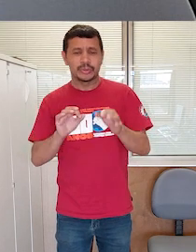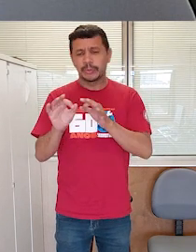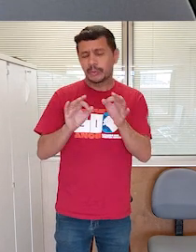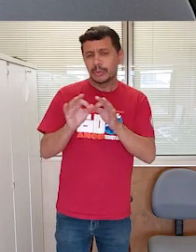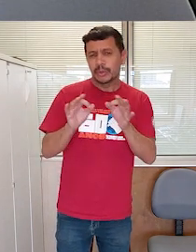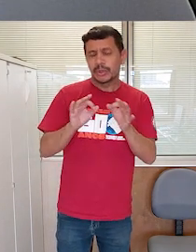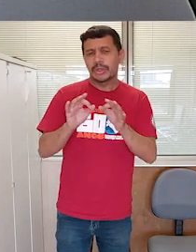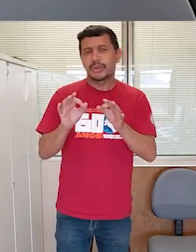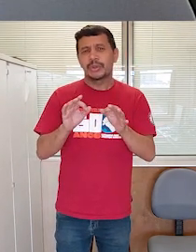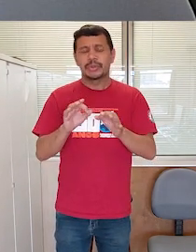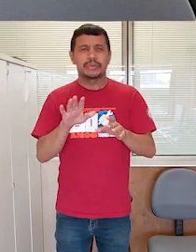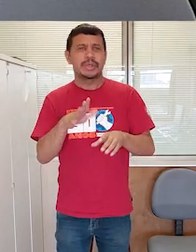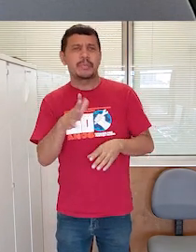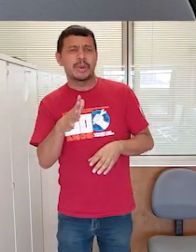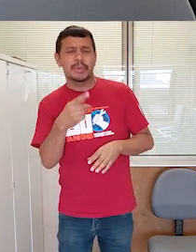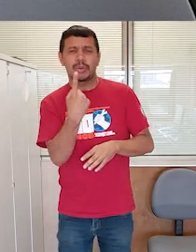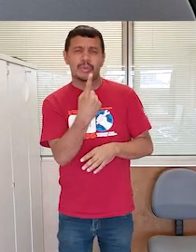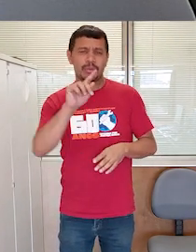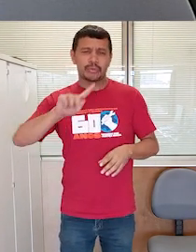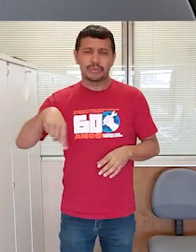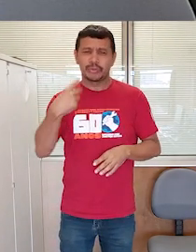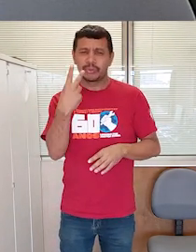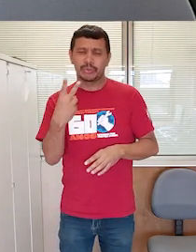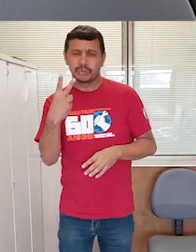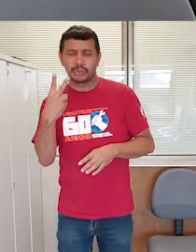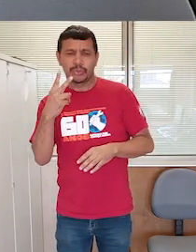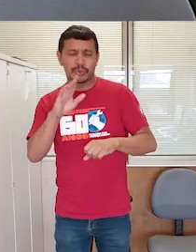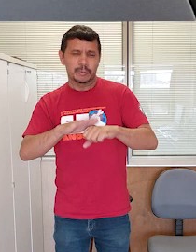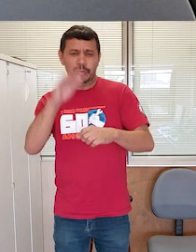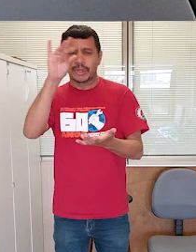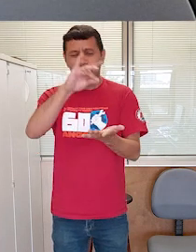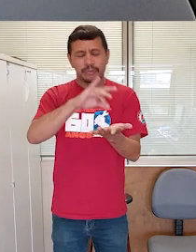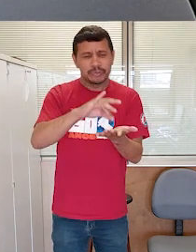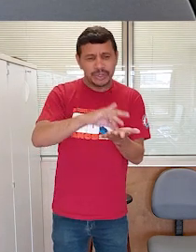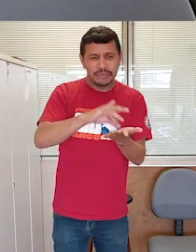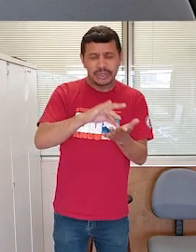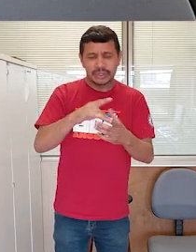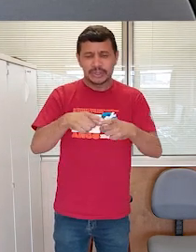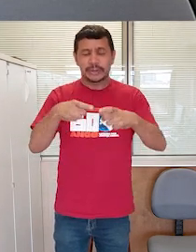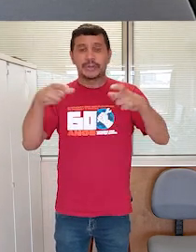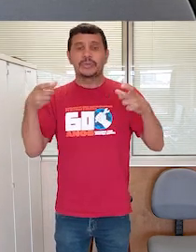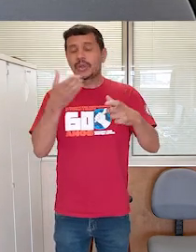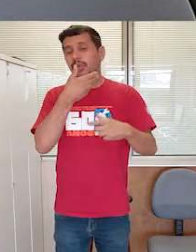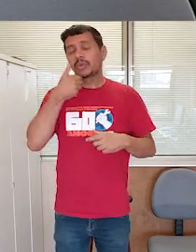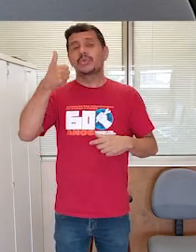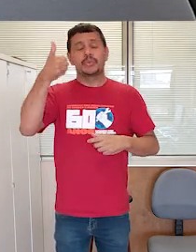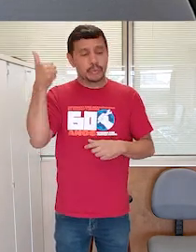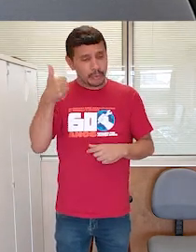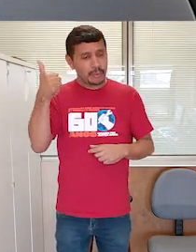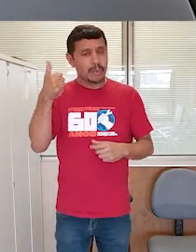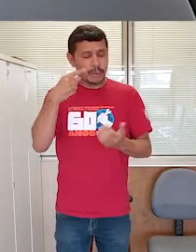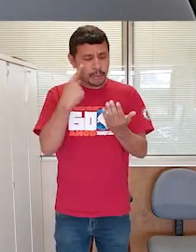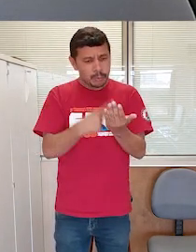significar entre 1,2 e 1,4 de aumento real. Repito, um dos melhores